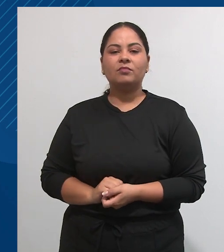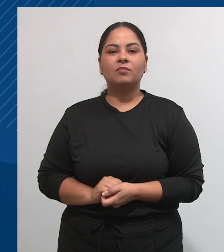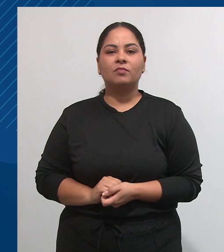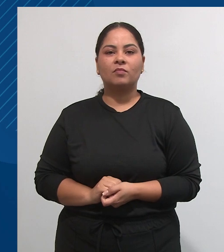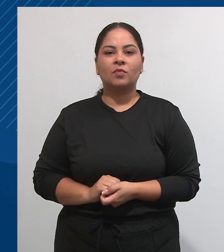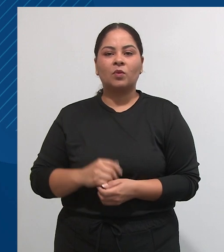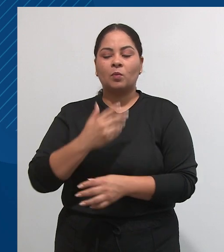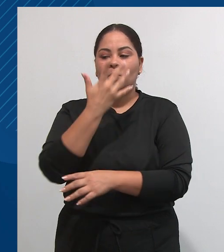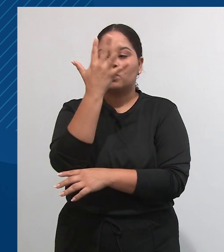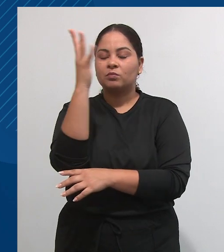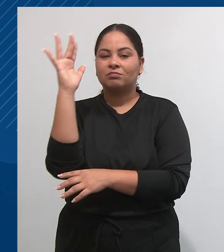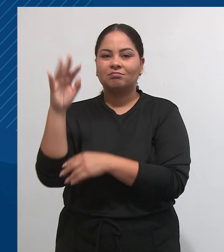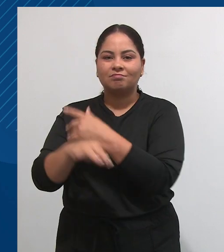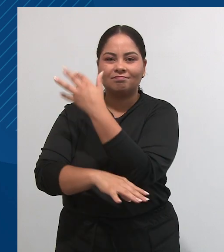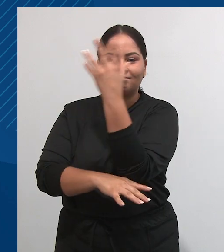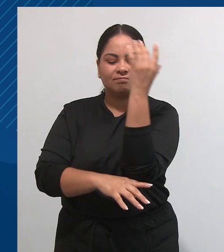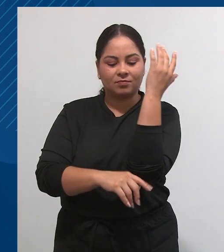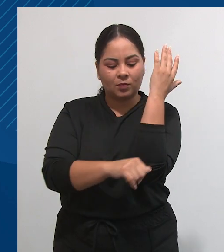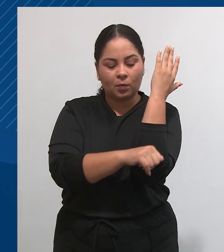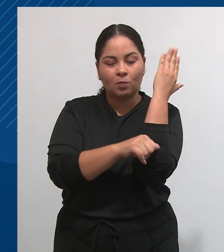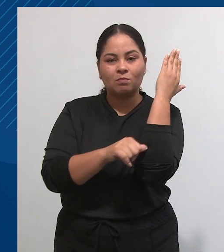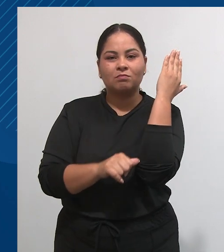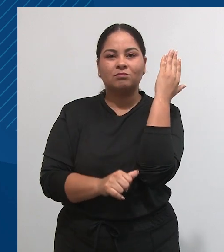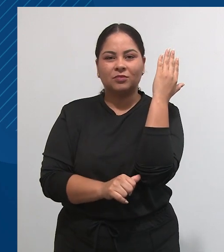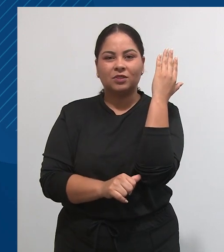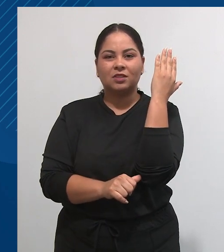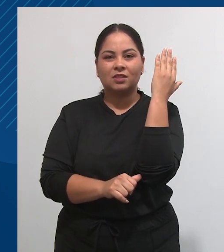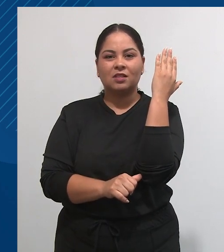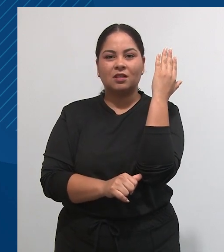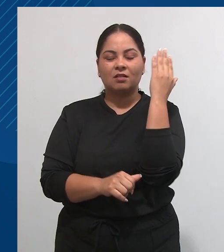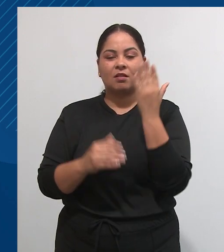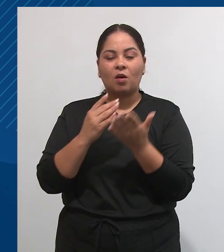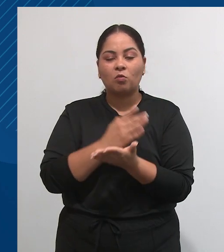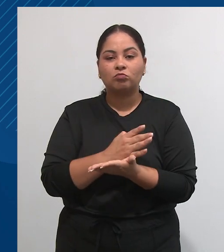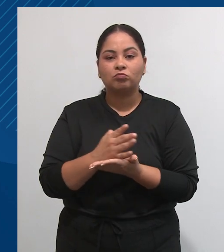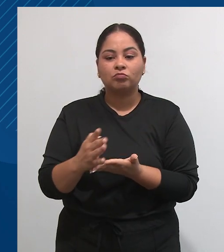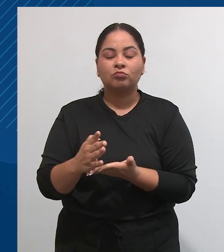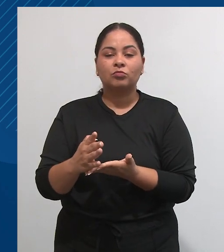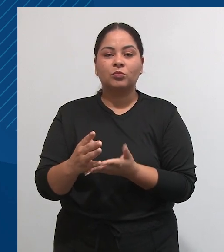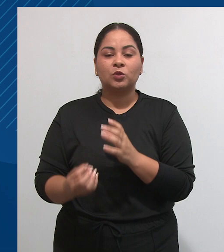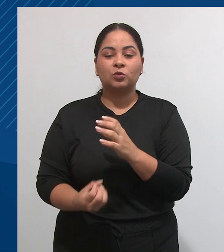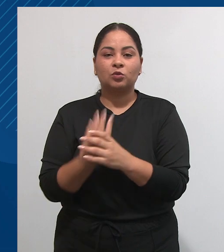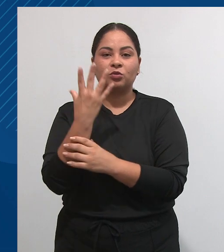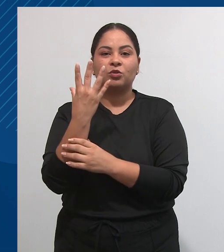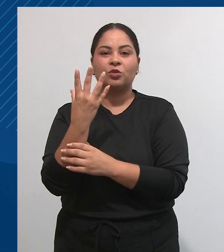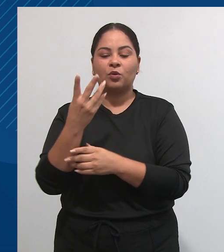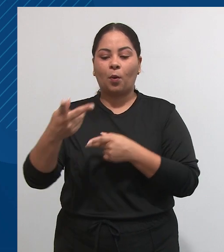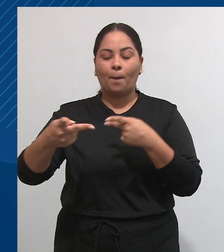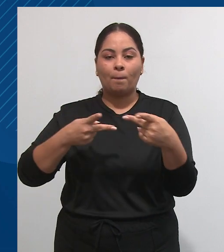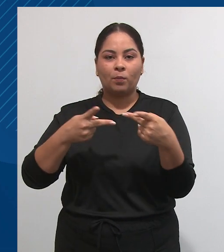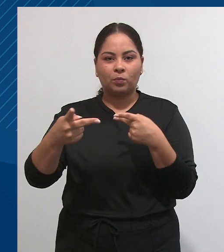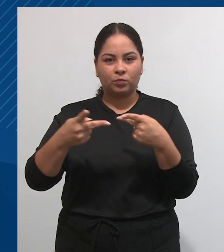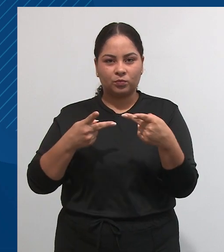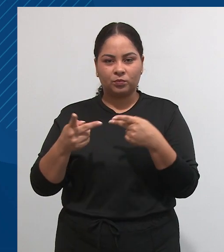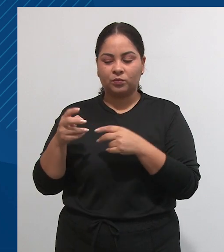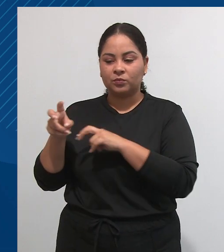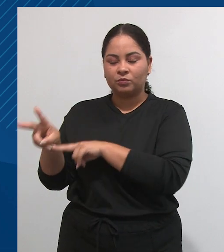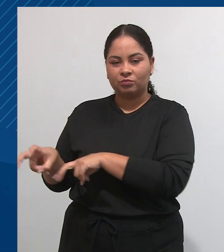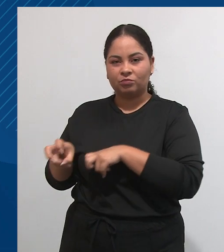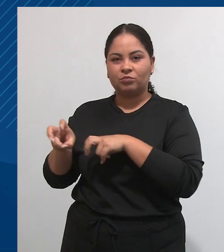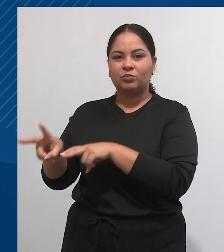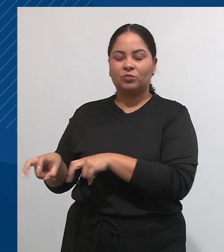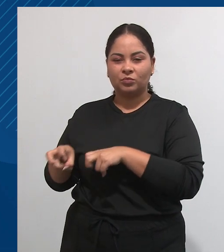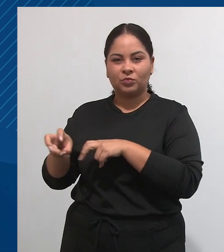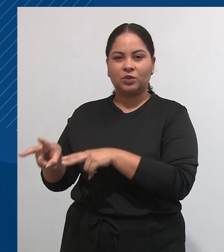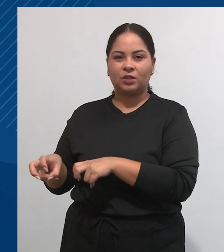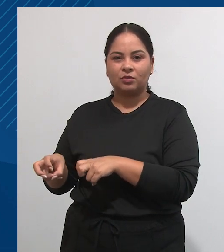enquanto o seringal foi em cima dos territórios indígenas, daí vem o projeto agrícola do INCRA que vai em cima